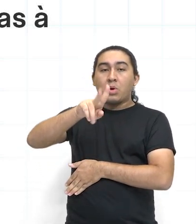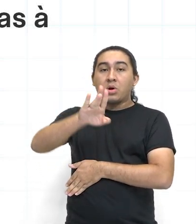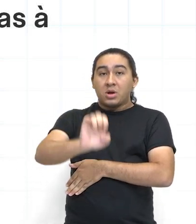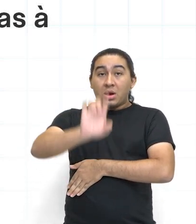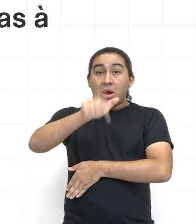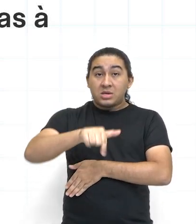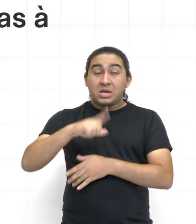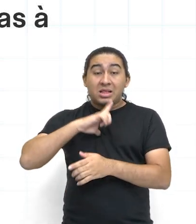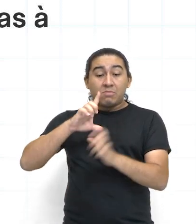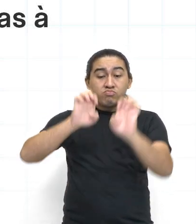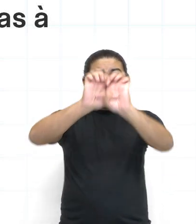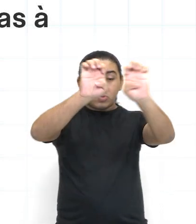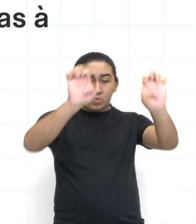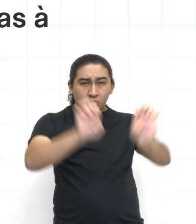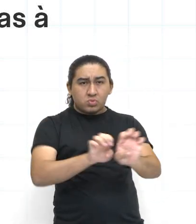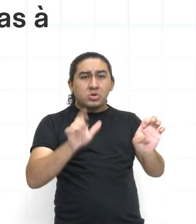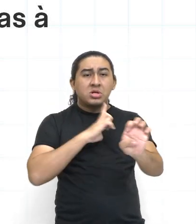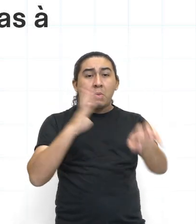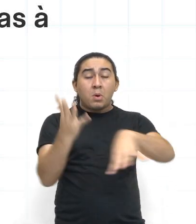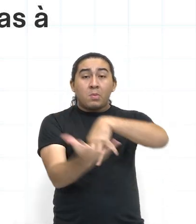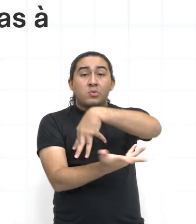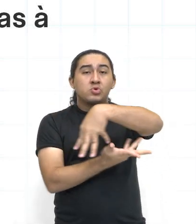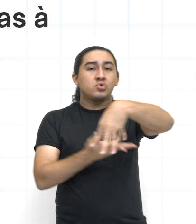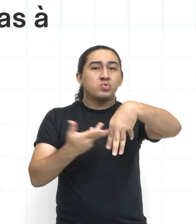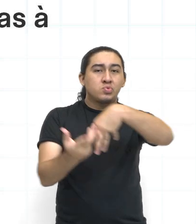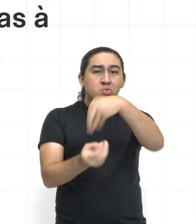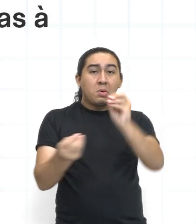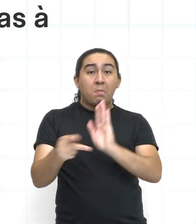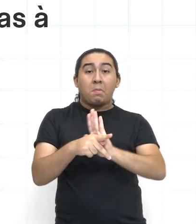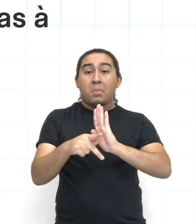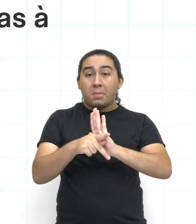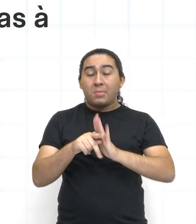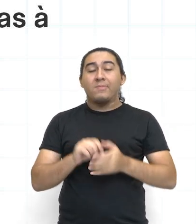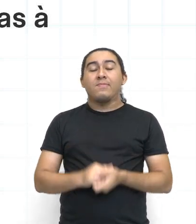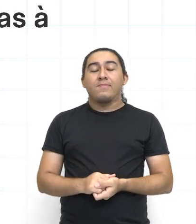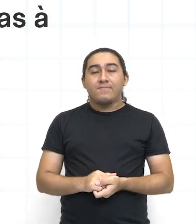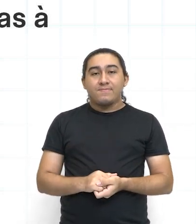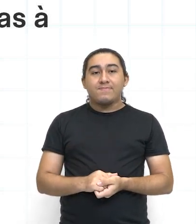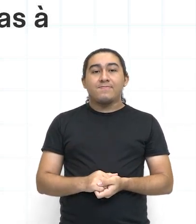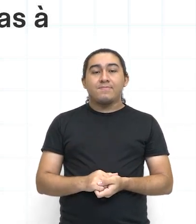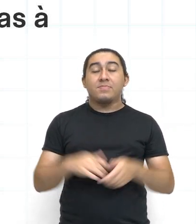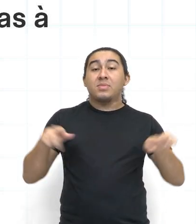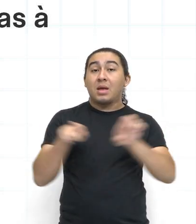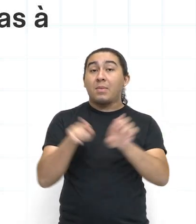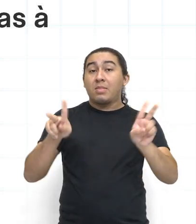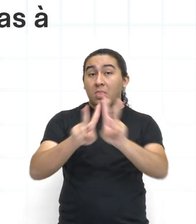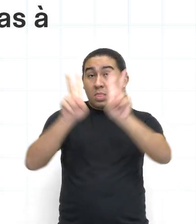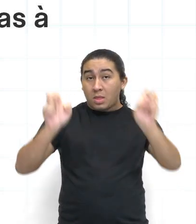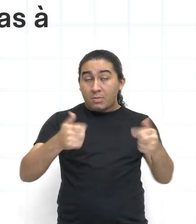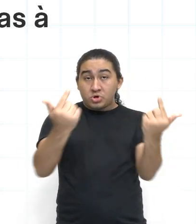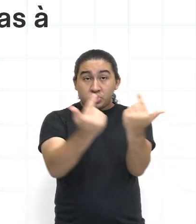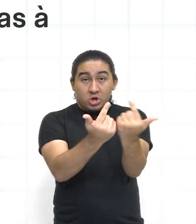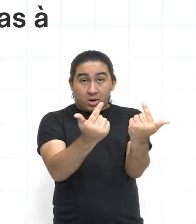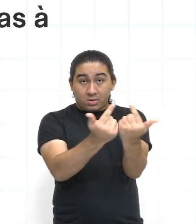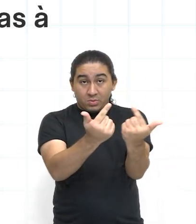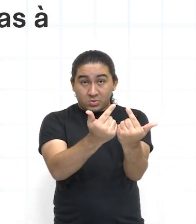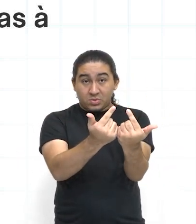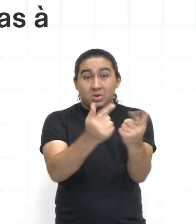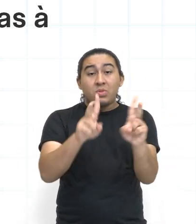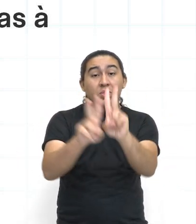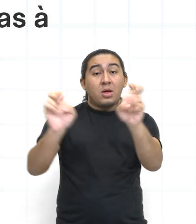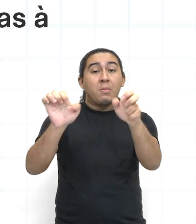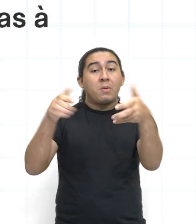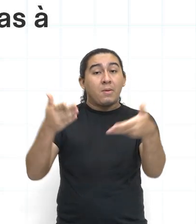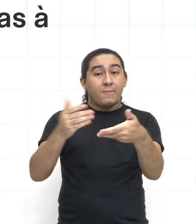né, que tem essa mistura eclética de arquitetura. Falando sobre o Teatro Amazonas, nós podemos dizer o seguinte: